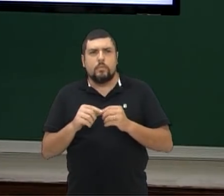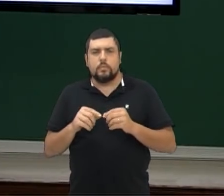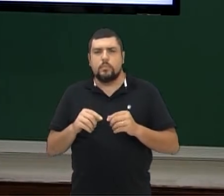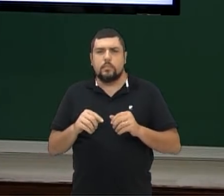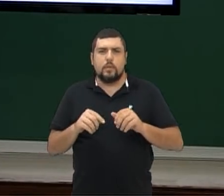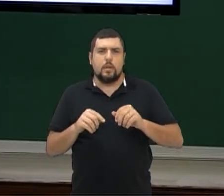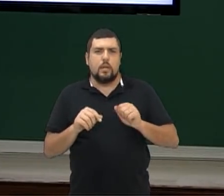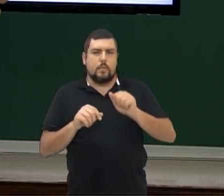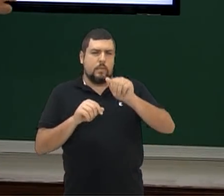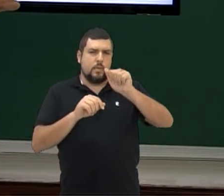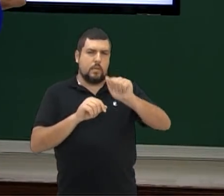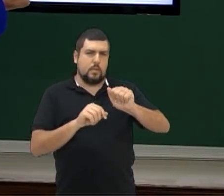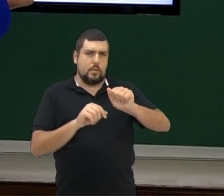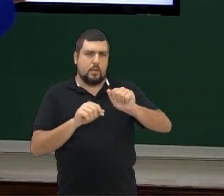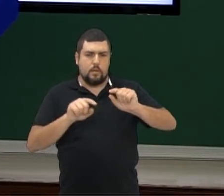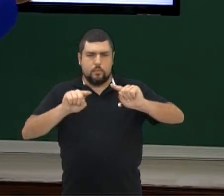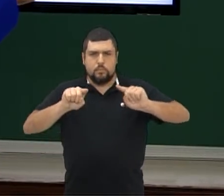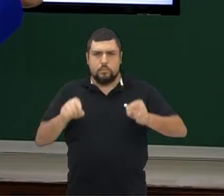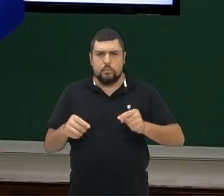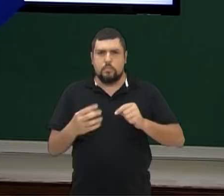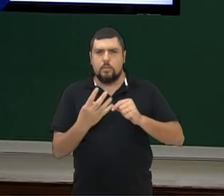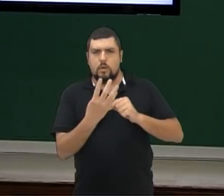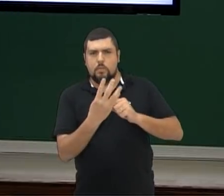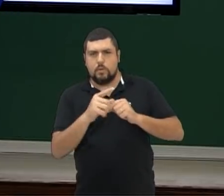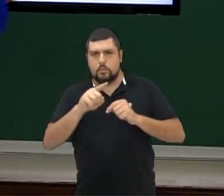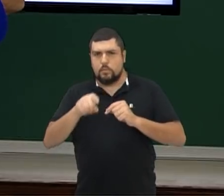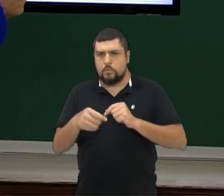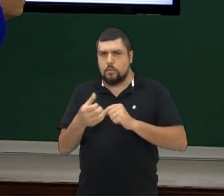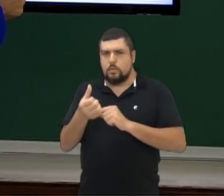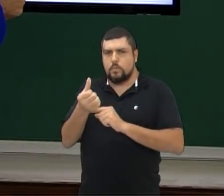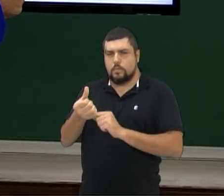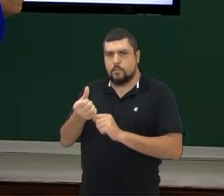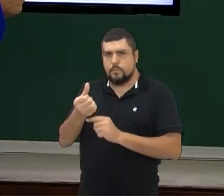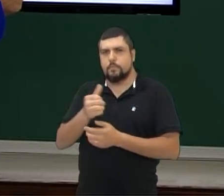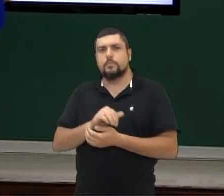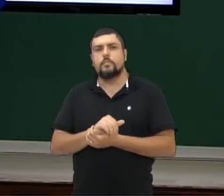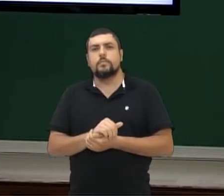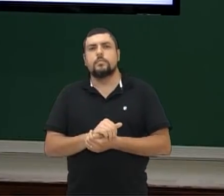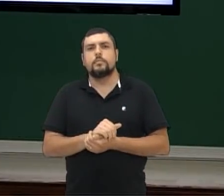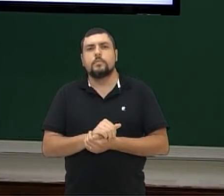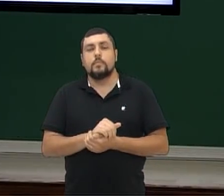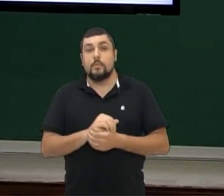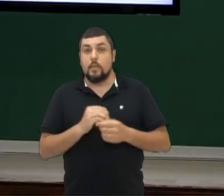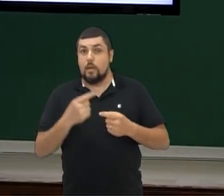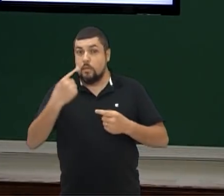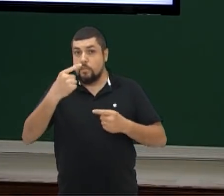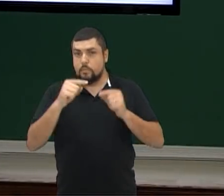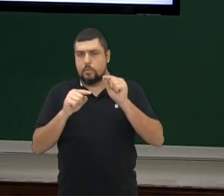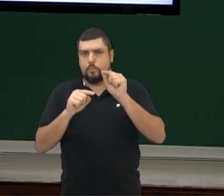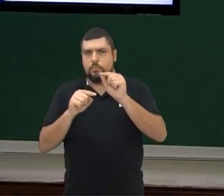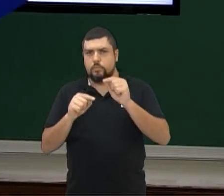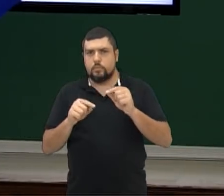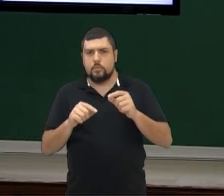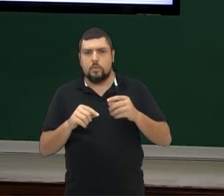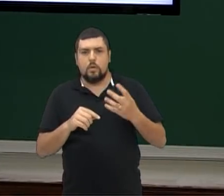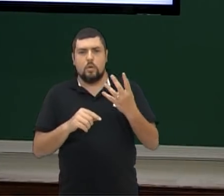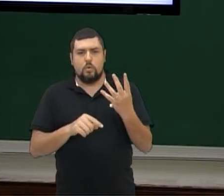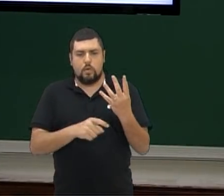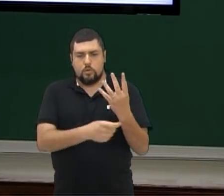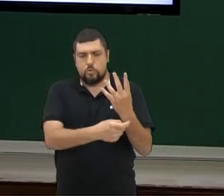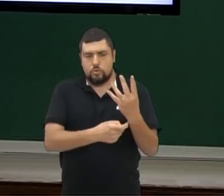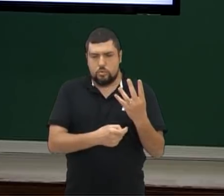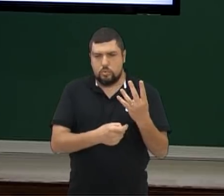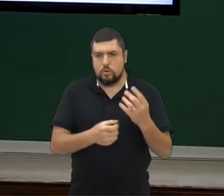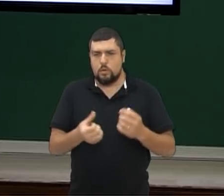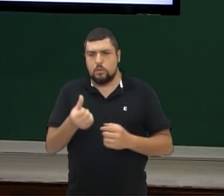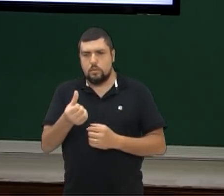letra A, o ponto A, digamos assim, 4 e 6. Primeiro ponto sempre no eixo X,